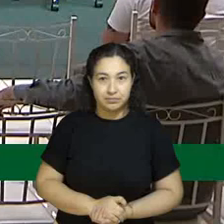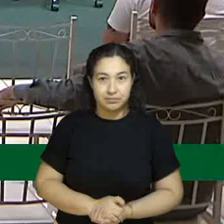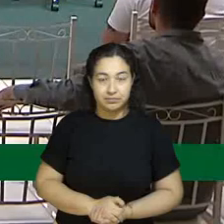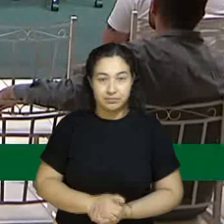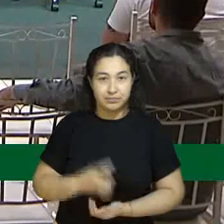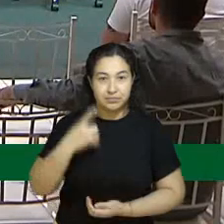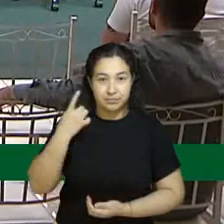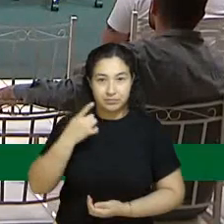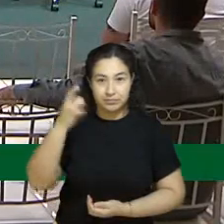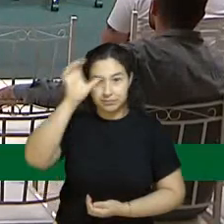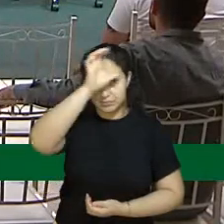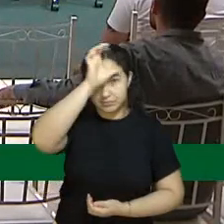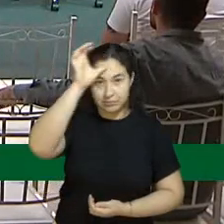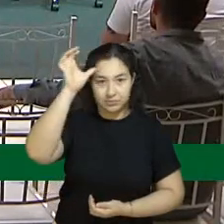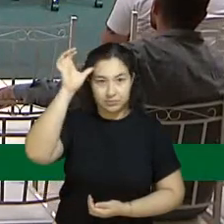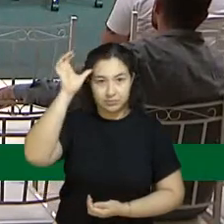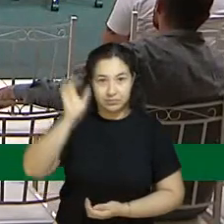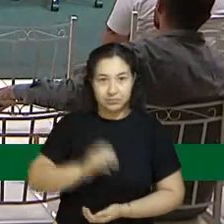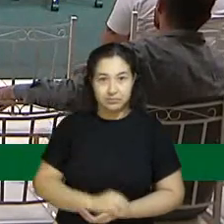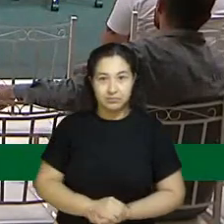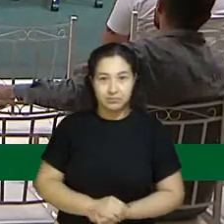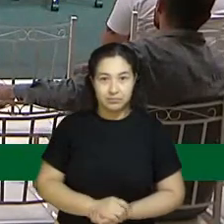Deputado Camilo Martins.